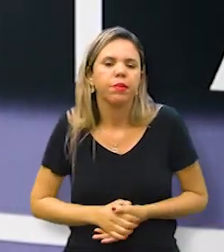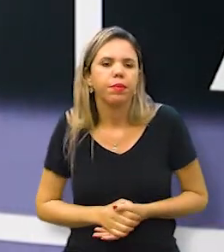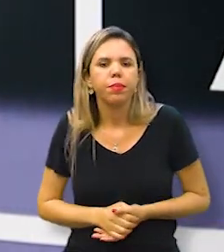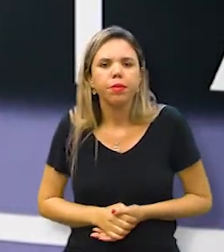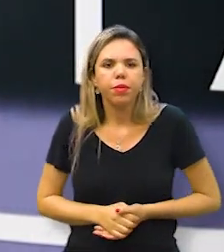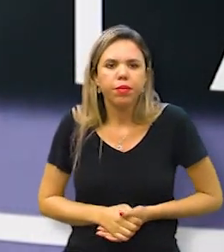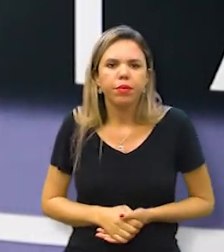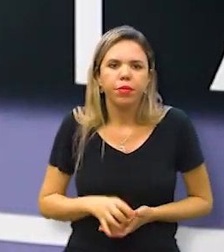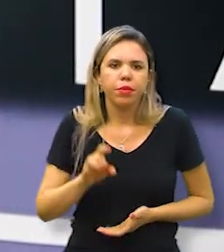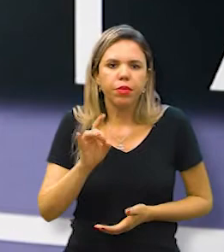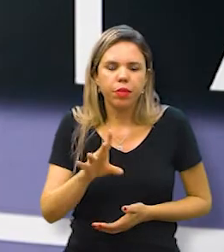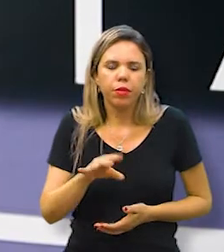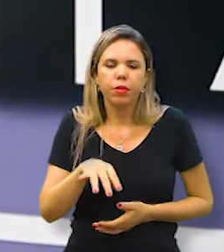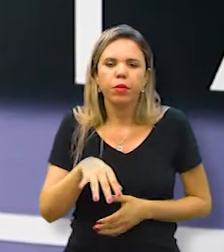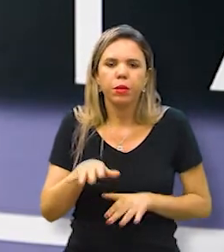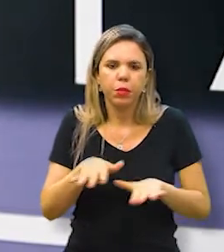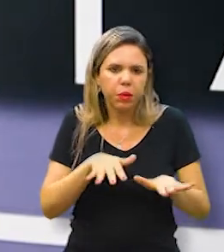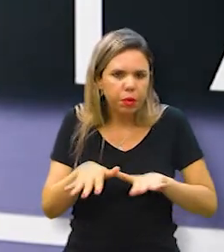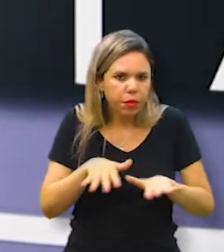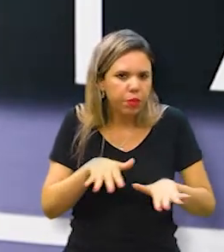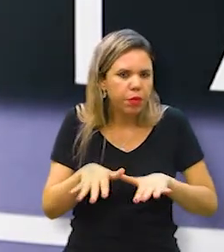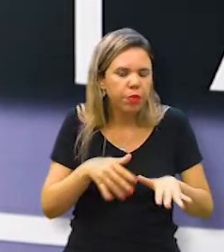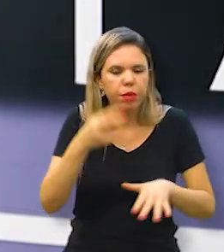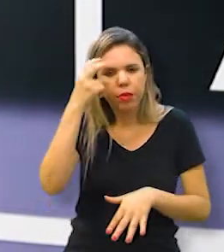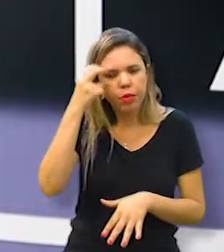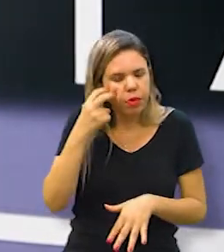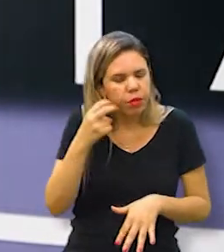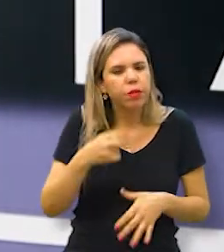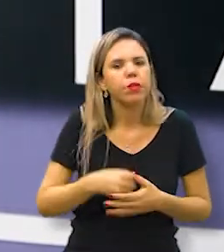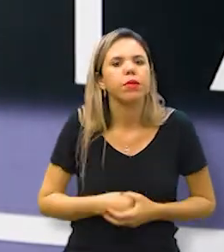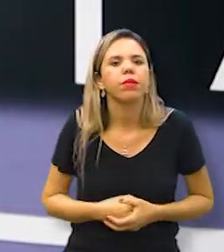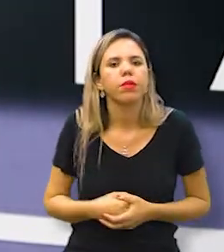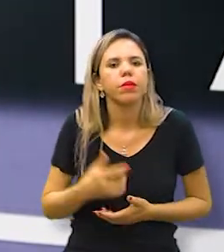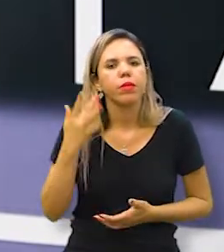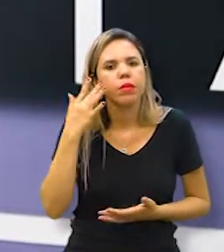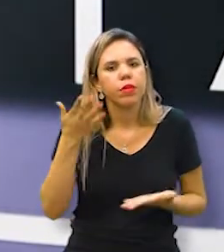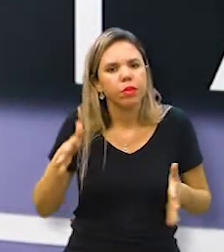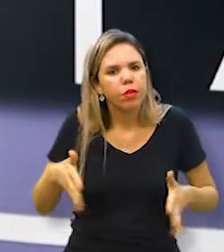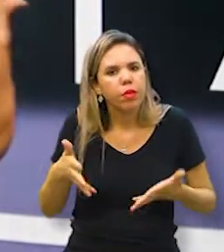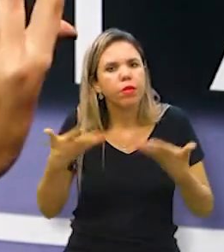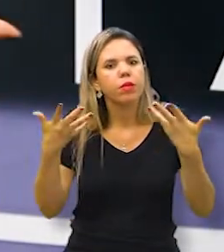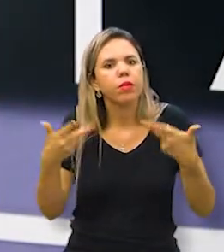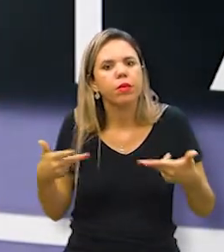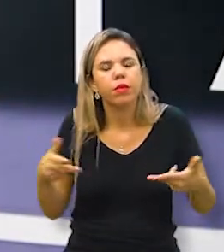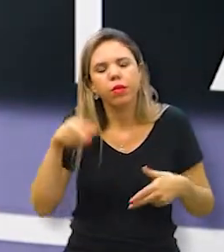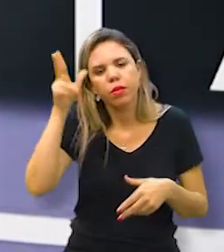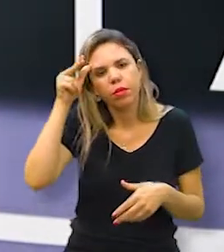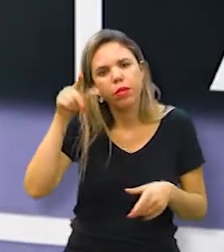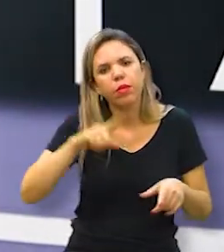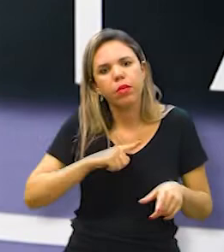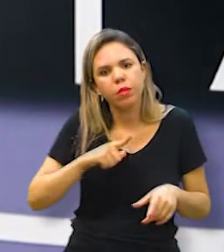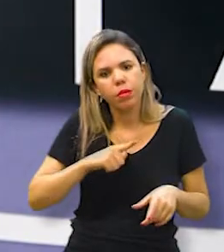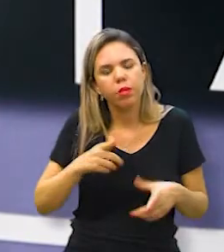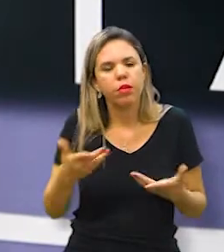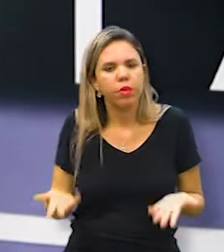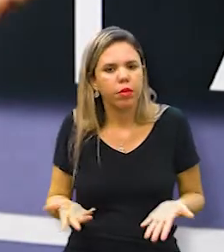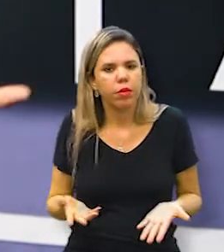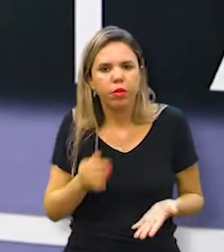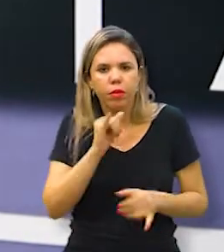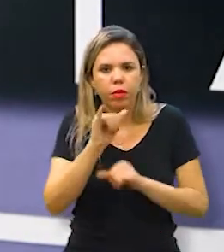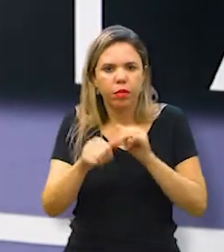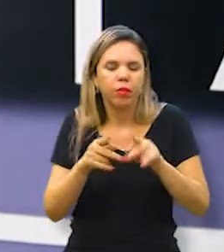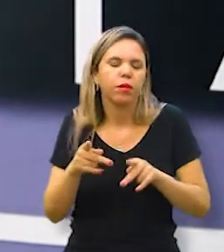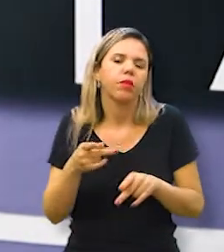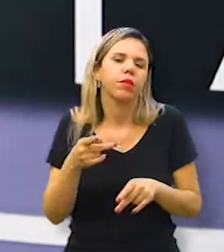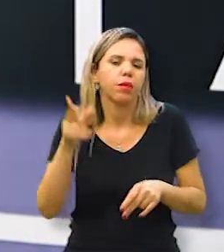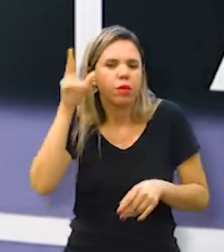Não só motoras, não só intelectuais, mas acho que essa energia, né? Os cavalos têm uma energia, dizem que os cavalos